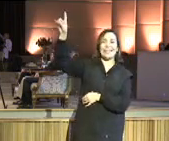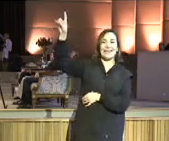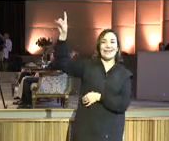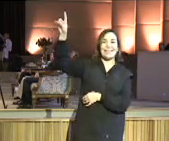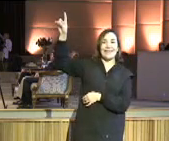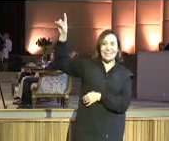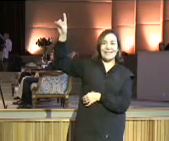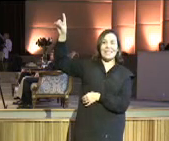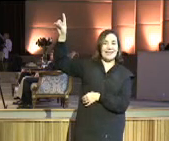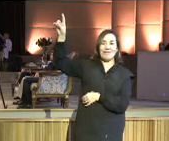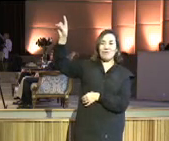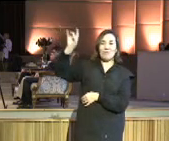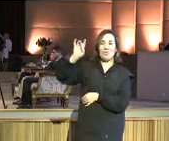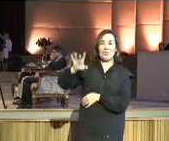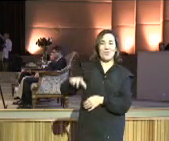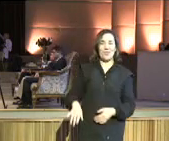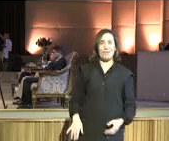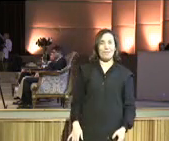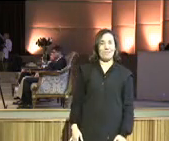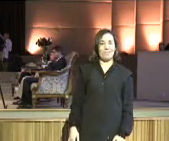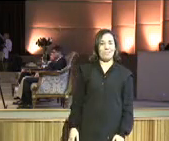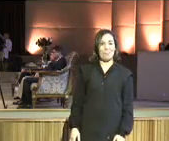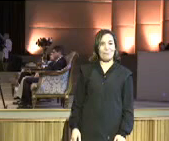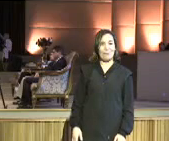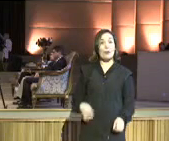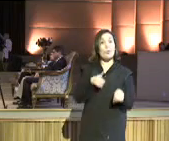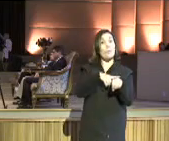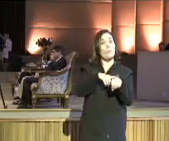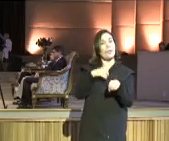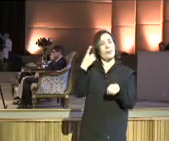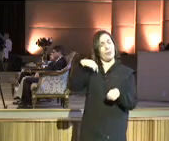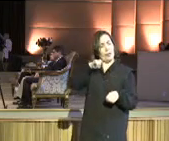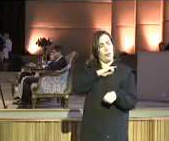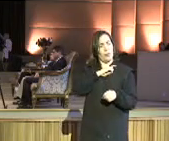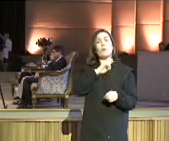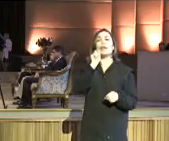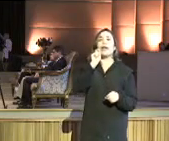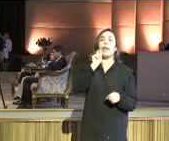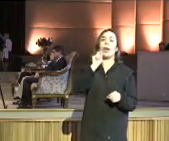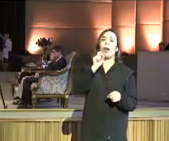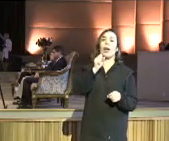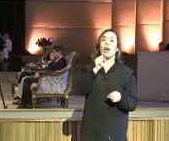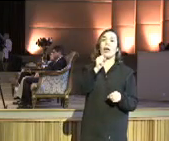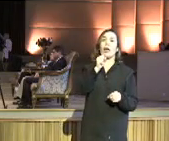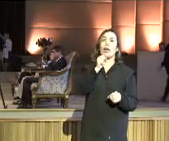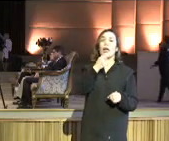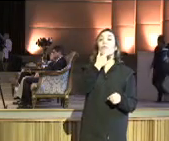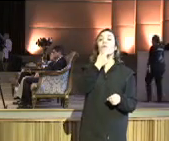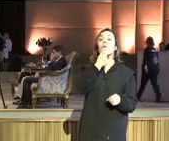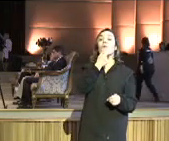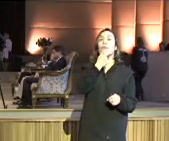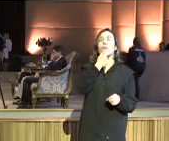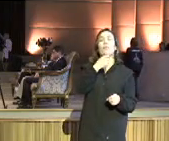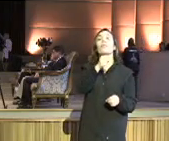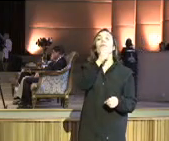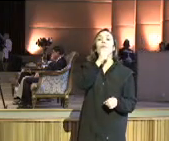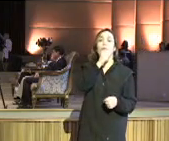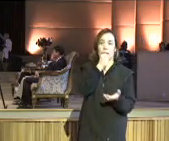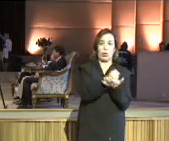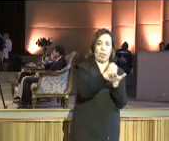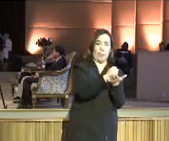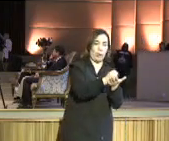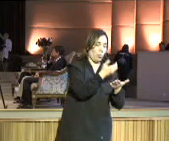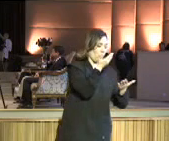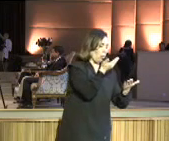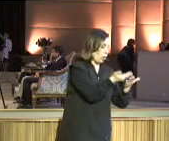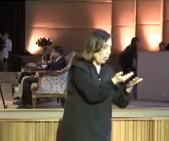porque quando a gente estuda o Velho Testamento, a gente vê que Moisés subiu na montanha e a Bíblia diz que ele